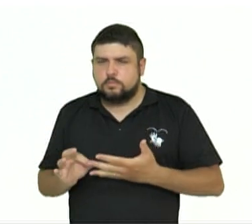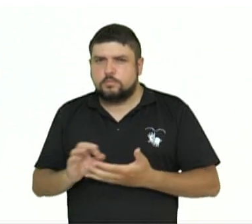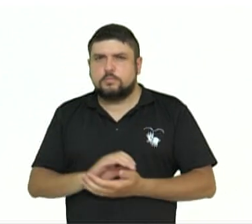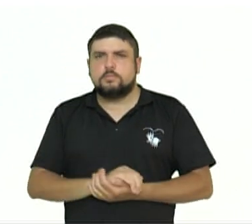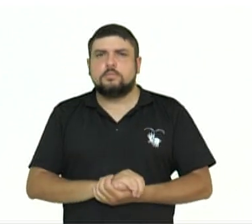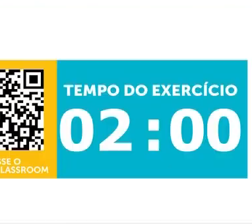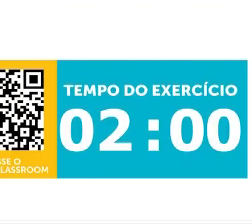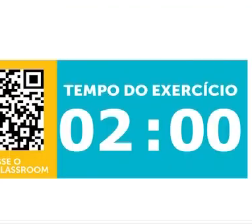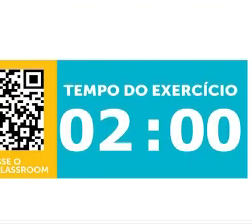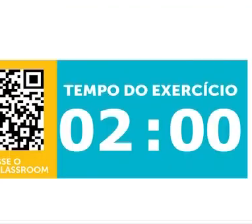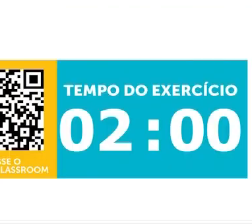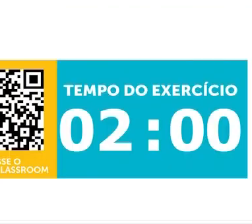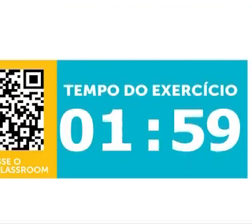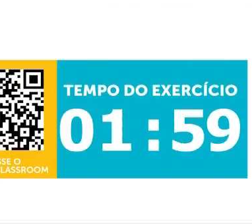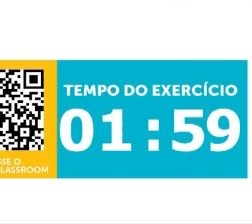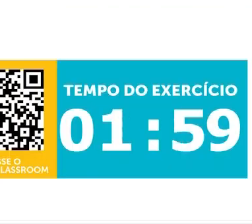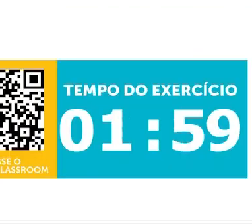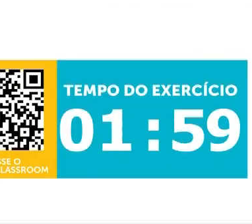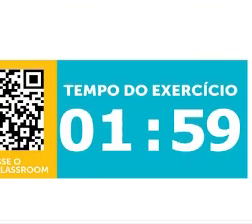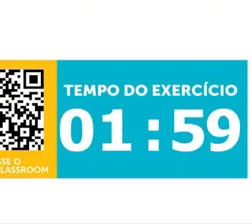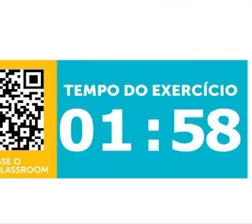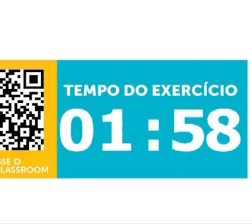bien?